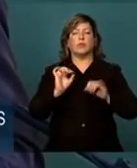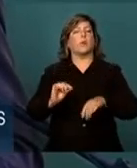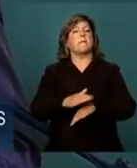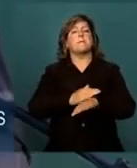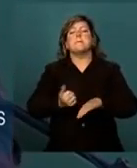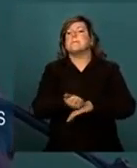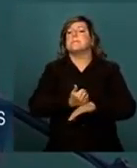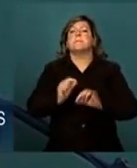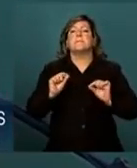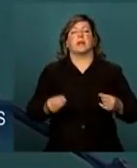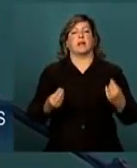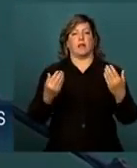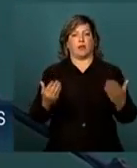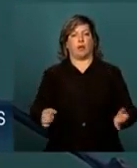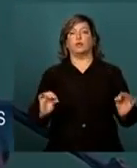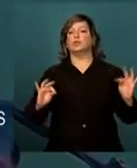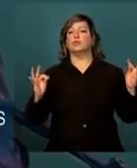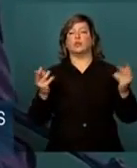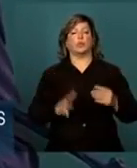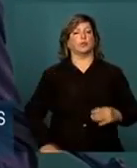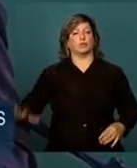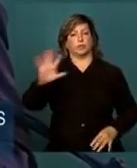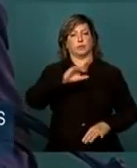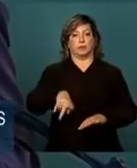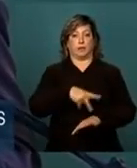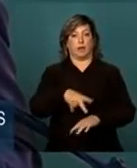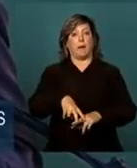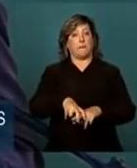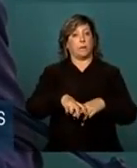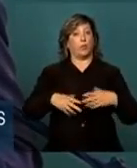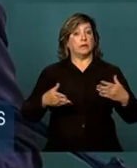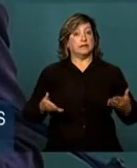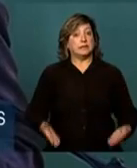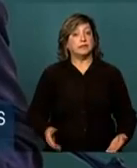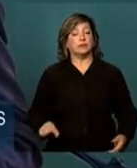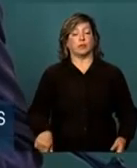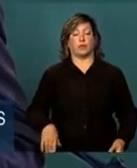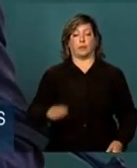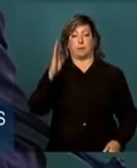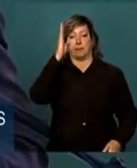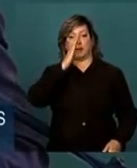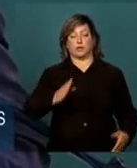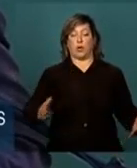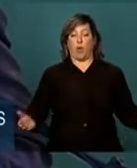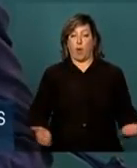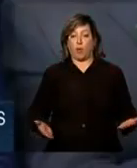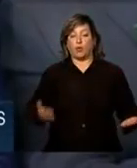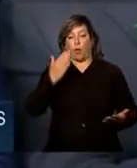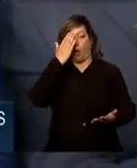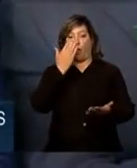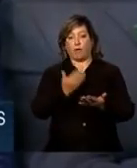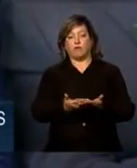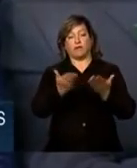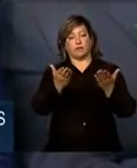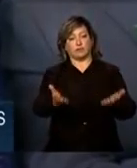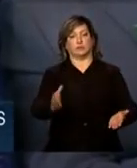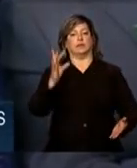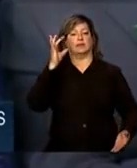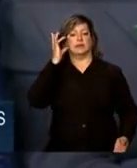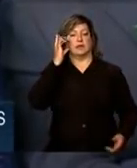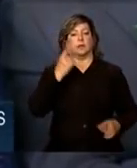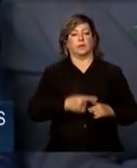precisam em todo lugar desse país. É por isso que o Brasil hoje confia na senhora. É por isso que a senhora